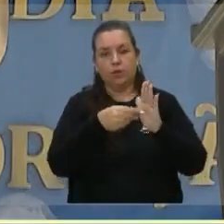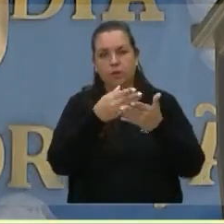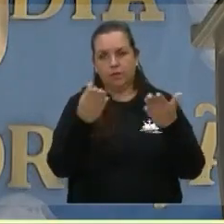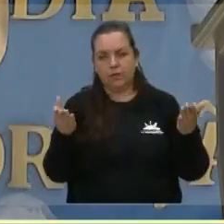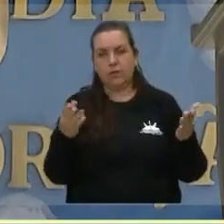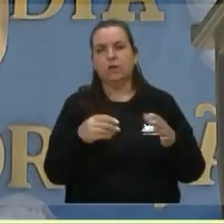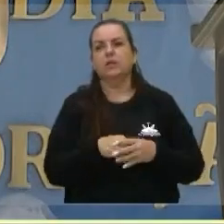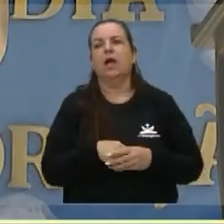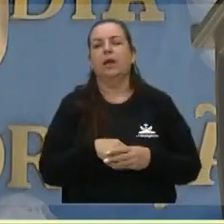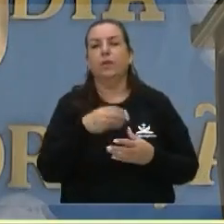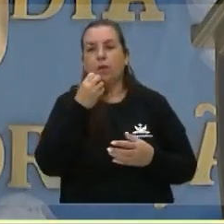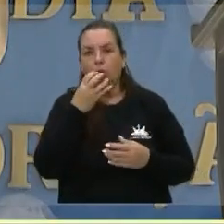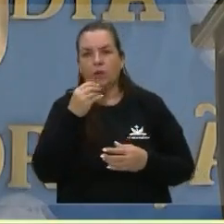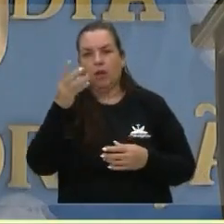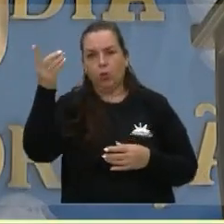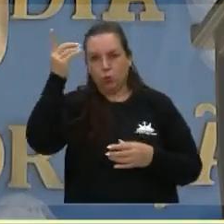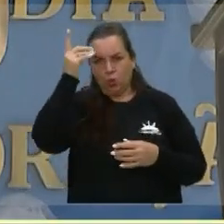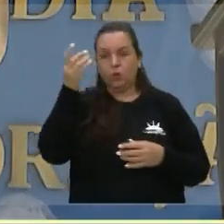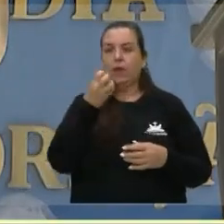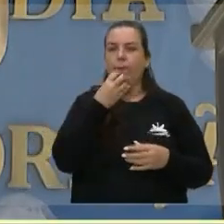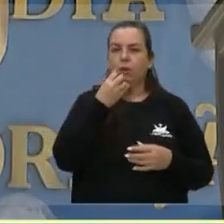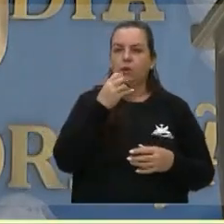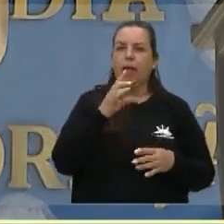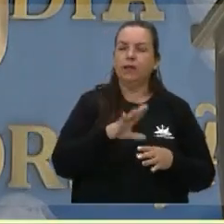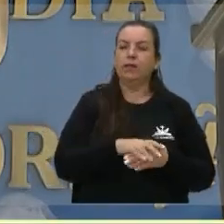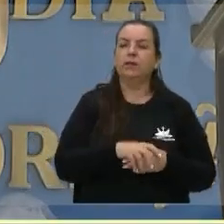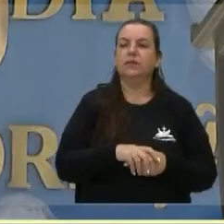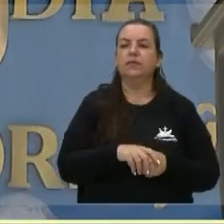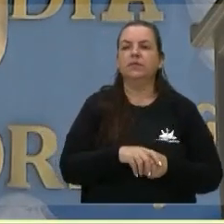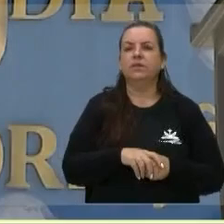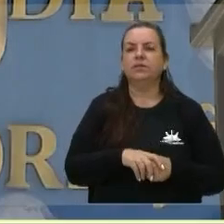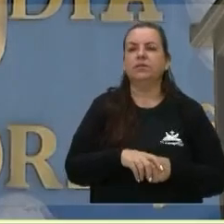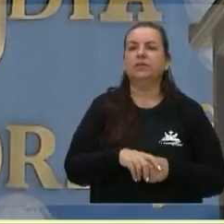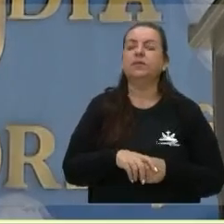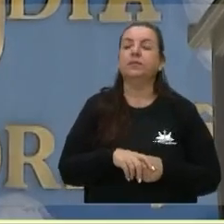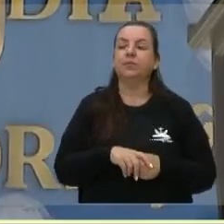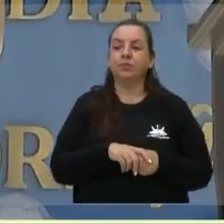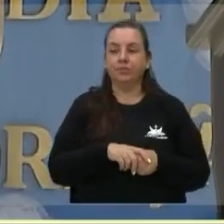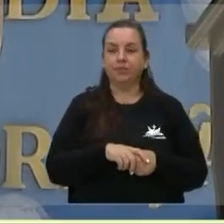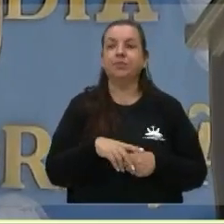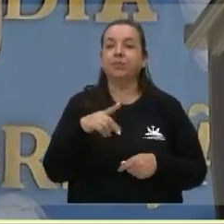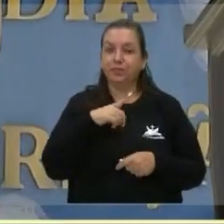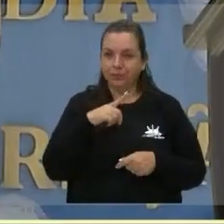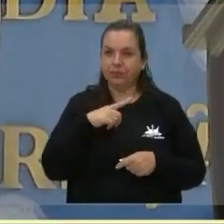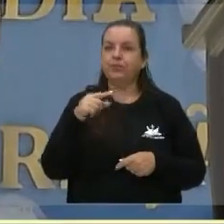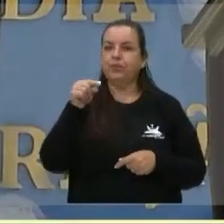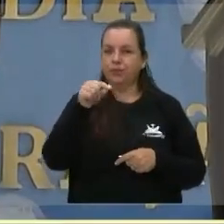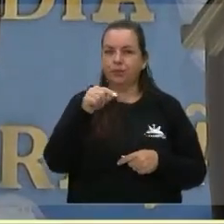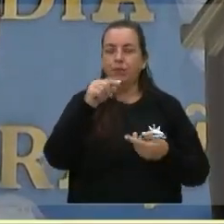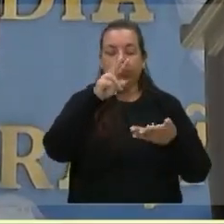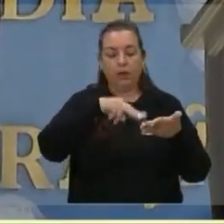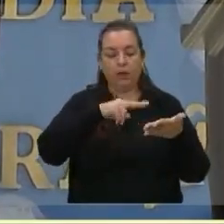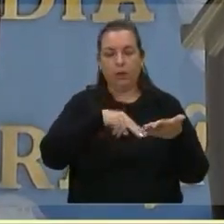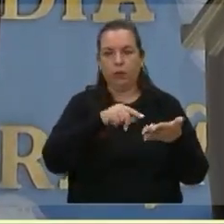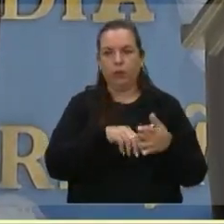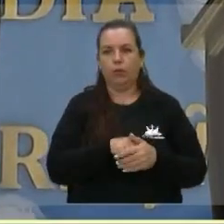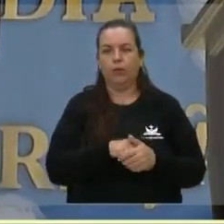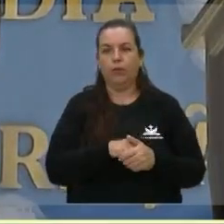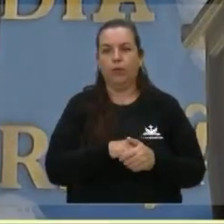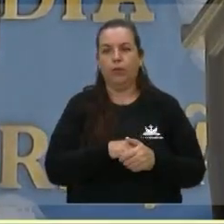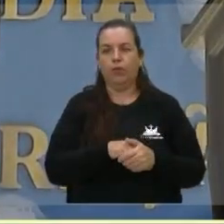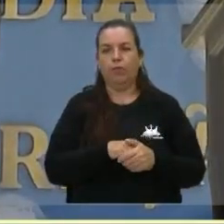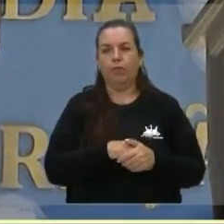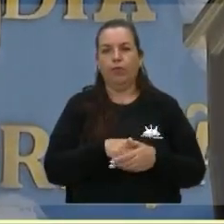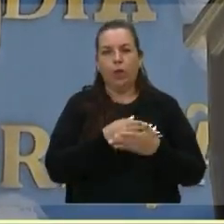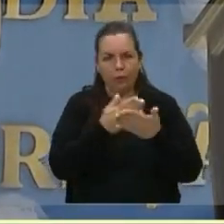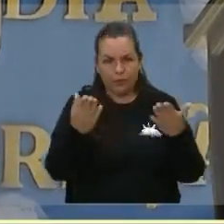benignidade, o dom da bondade, que não é só bondade, a bondade é uma parte, tem a ver com esse texto. Sede,